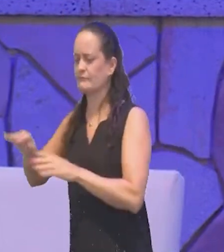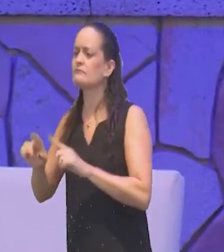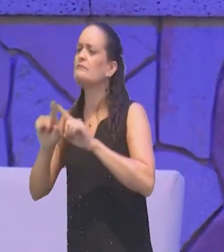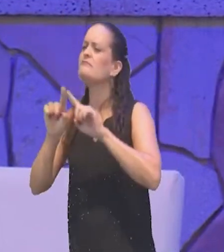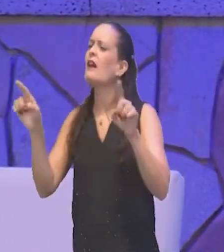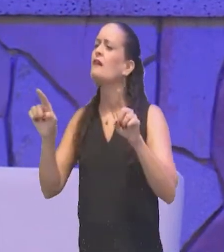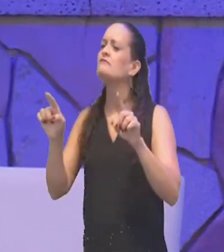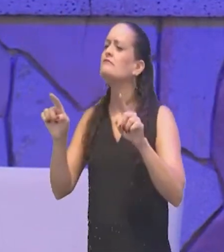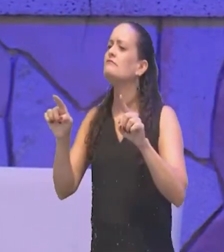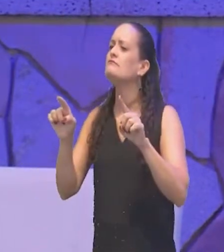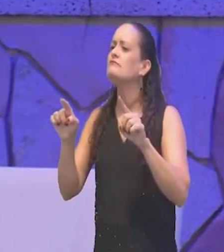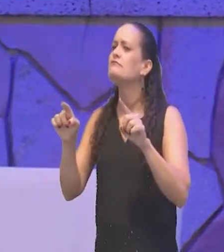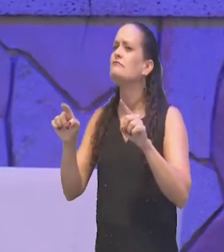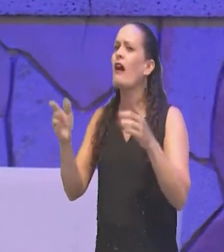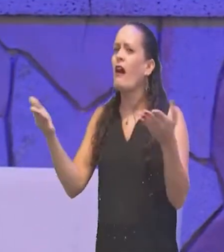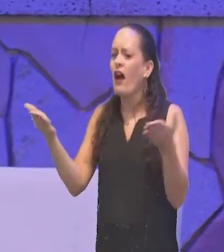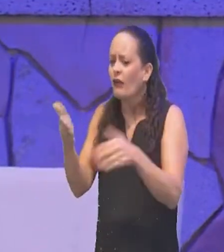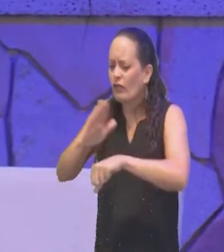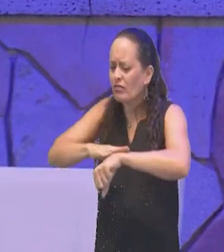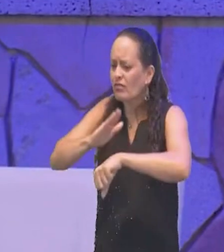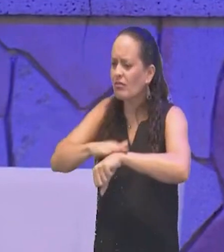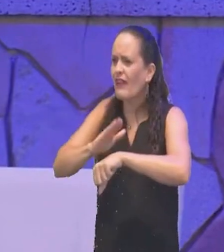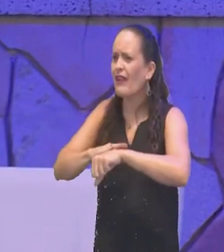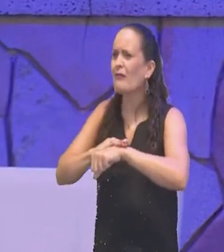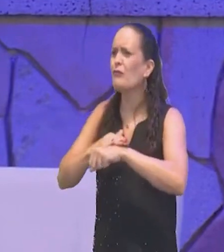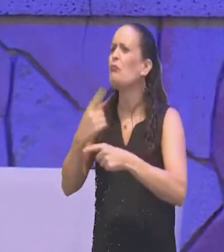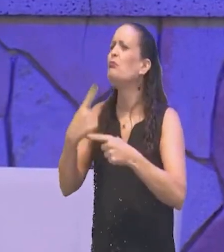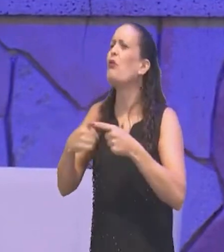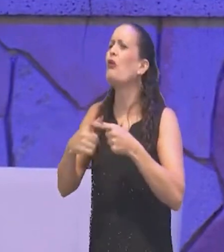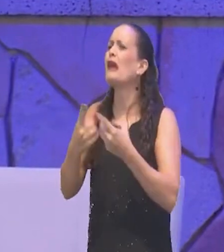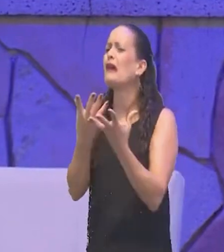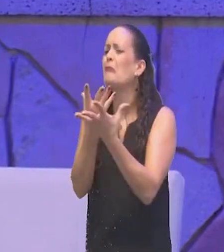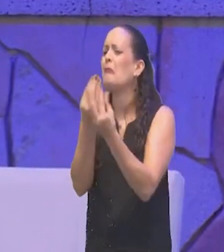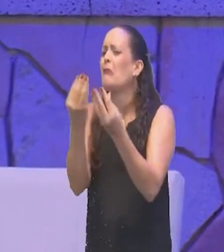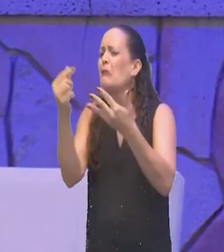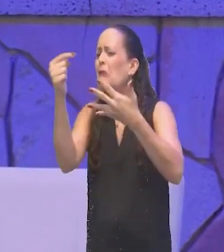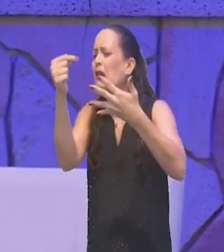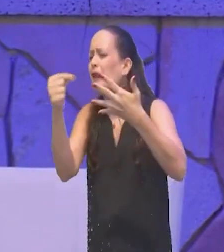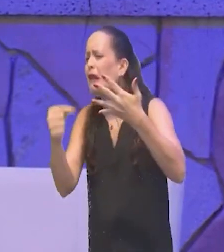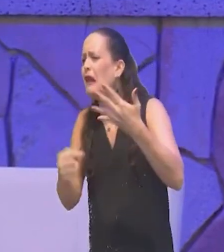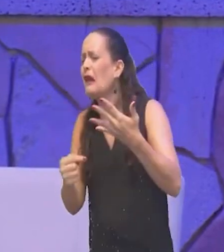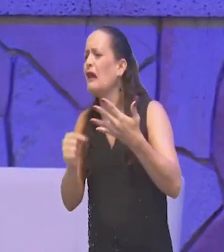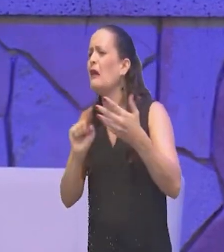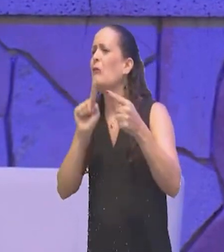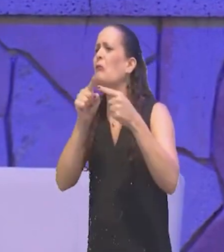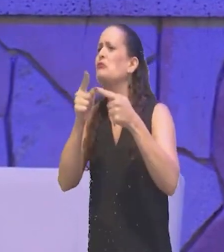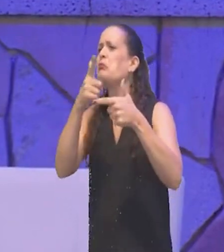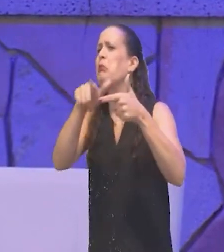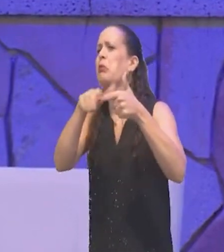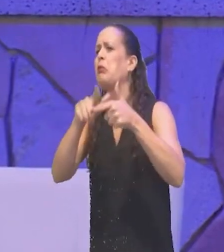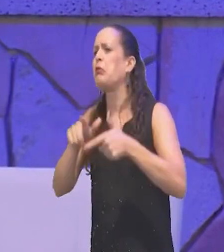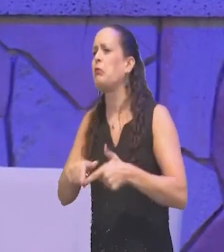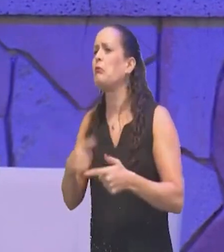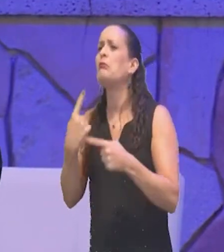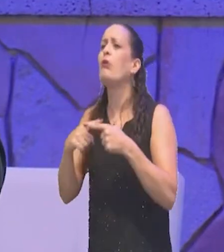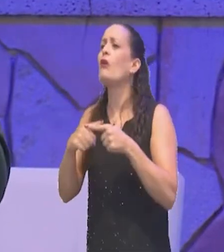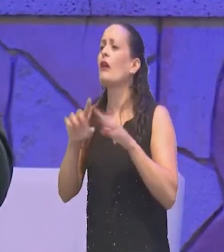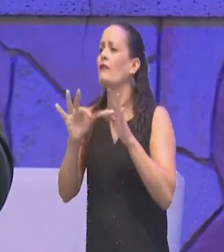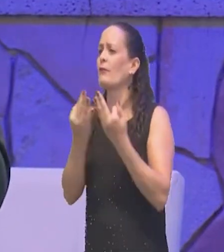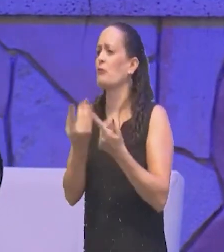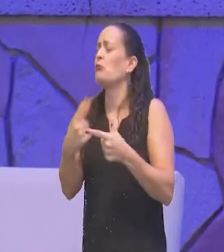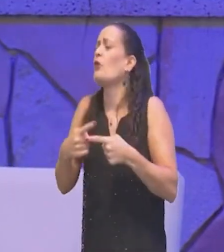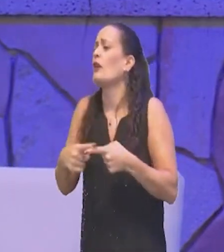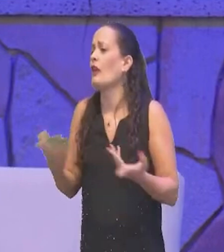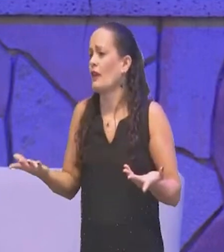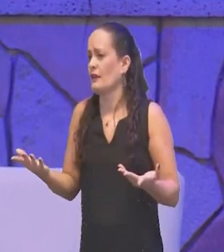chegamos neste tempo e tantas crises familiares. Encontrei um artigo muito interessante, gostaria de